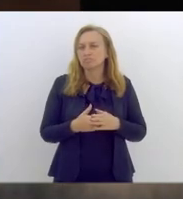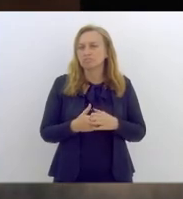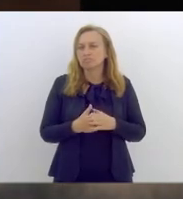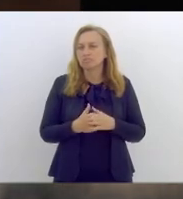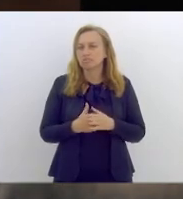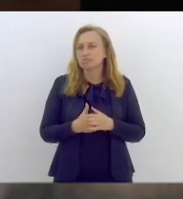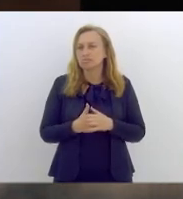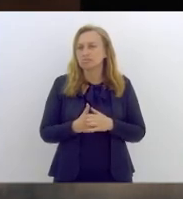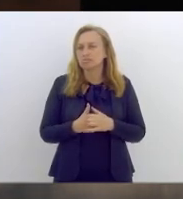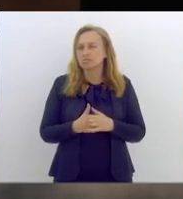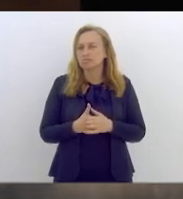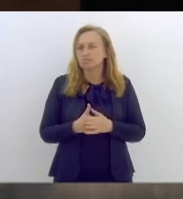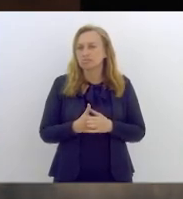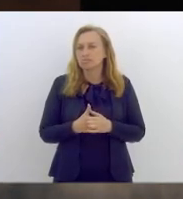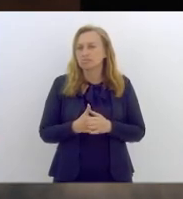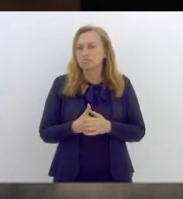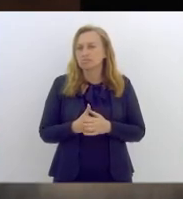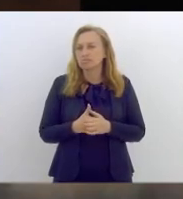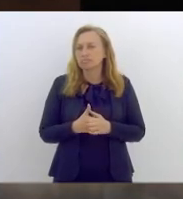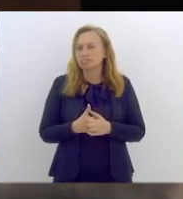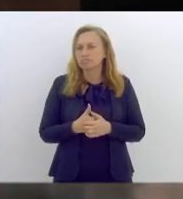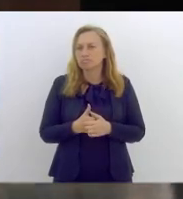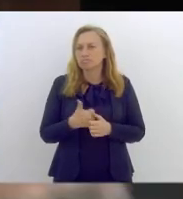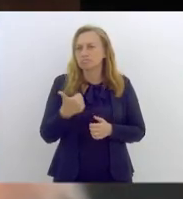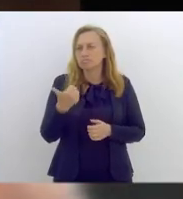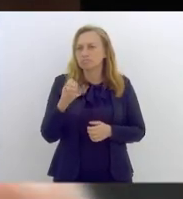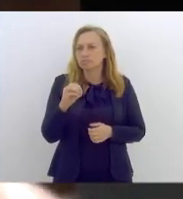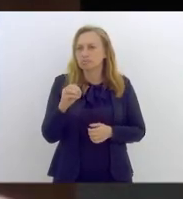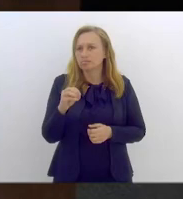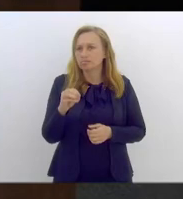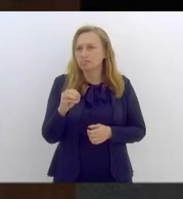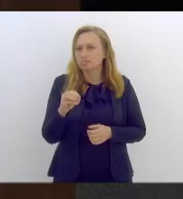emendas 10